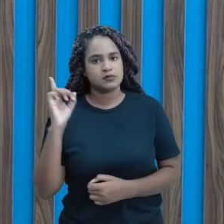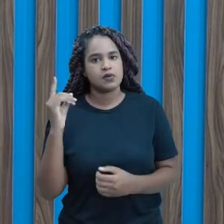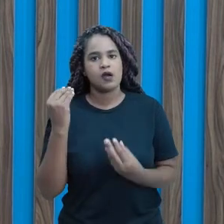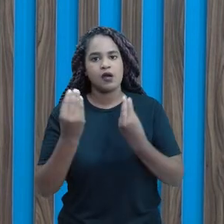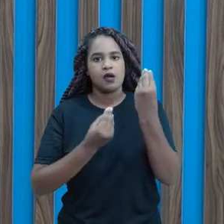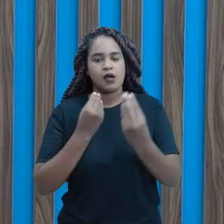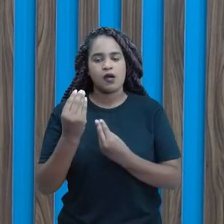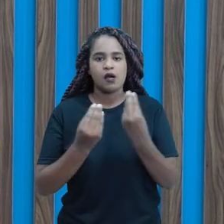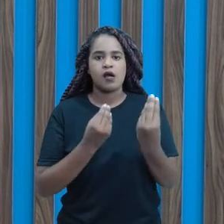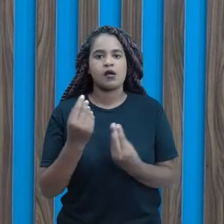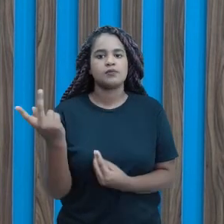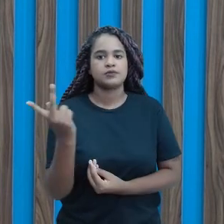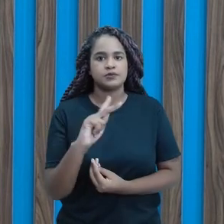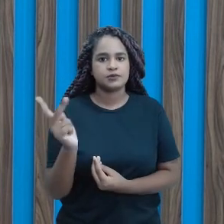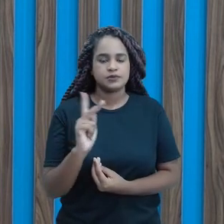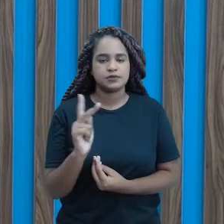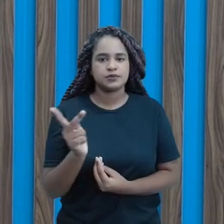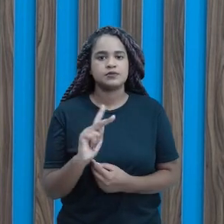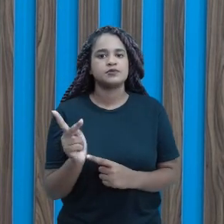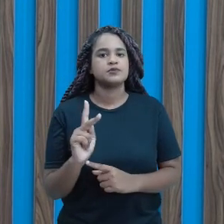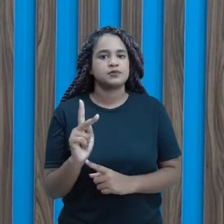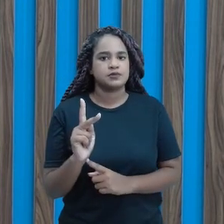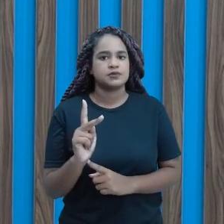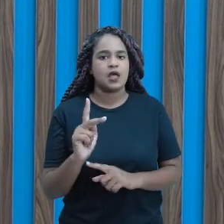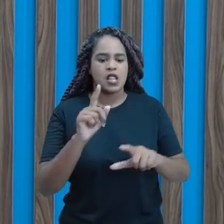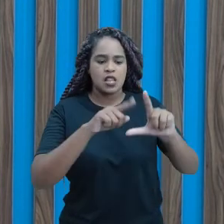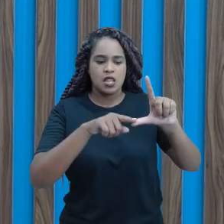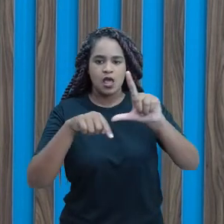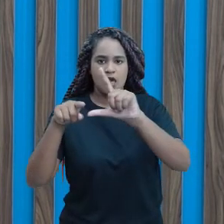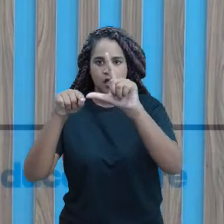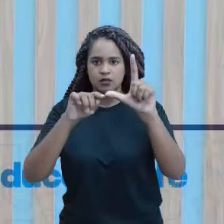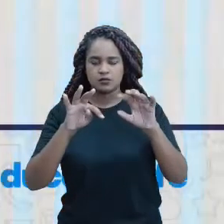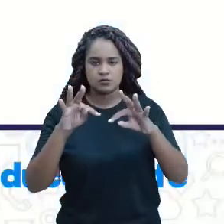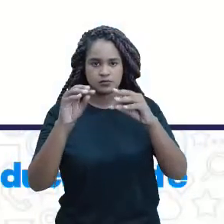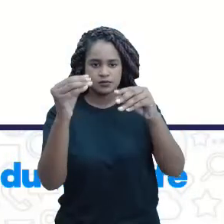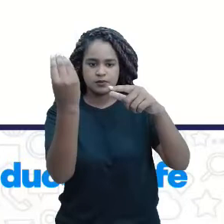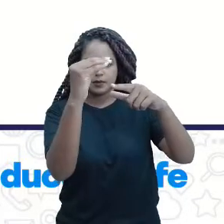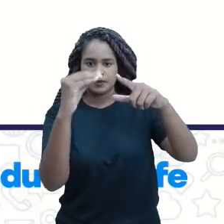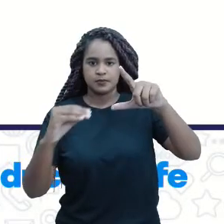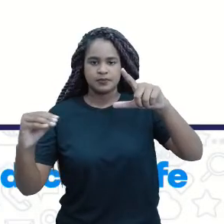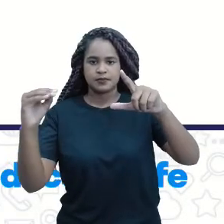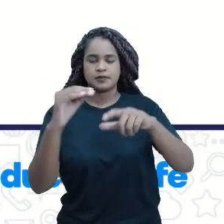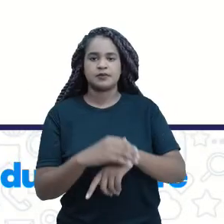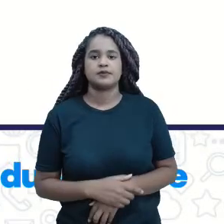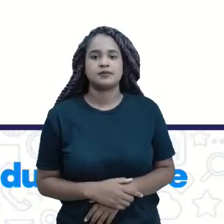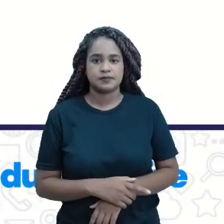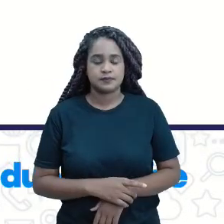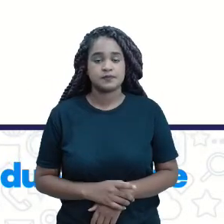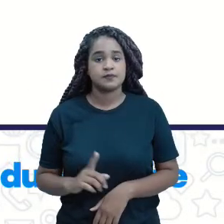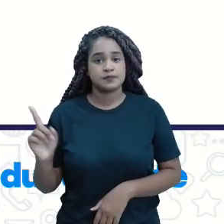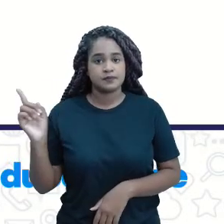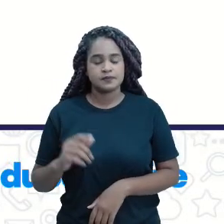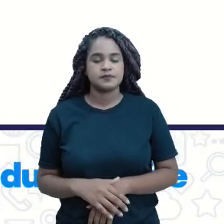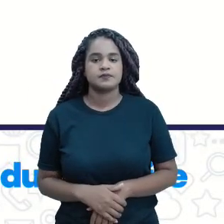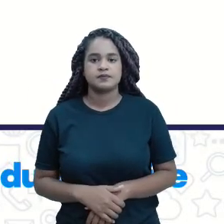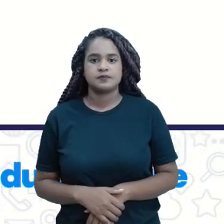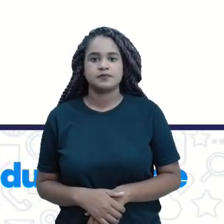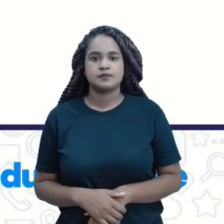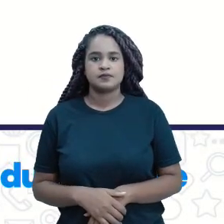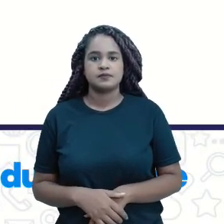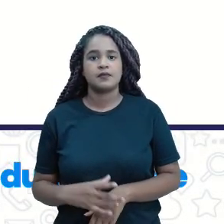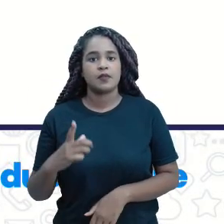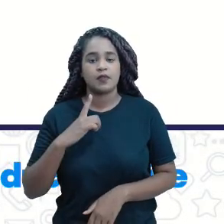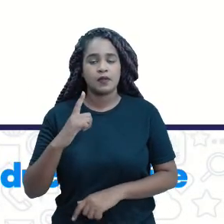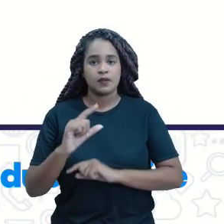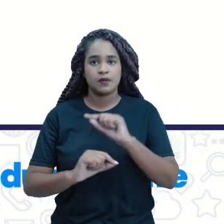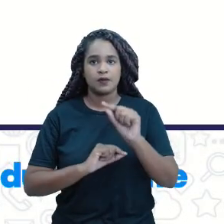que existem aí, tá? Em todas essas letrinhas que foram colocadas na imagem. Eu vou pedir para colocar aí, show de bola. Então, você tem aí ó,